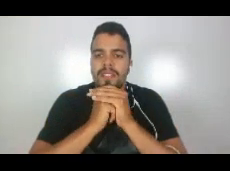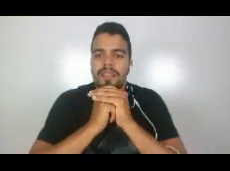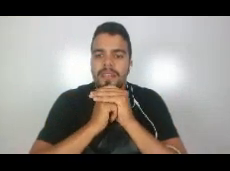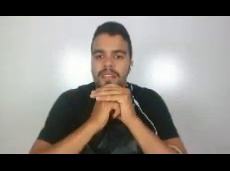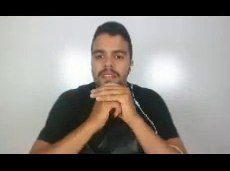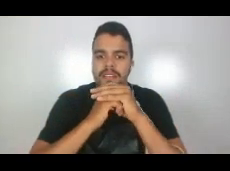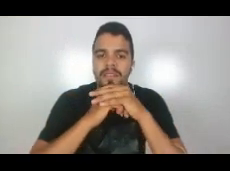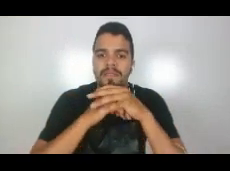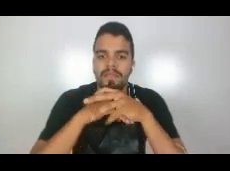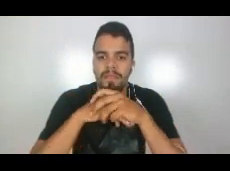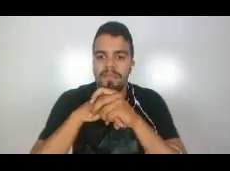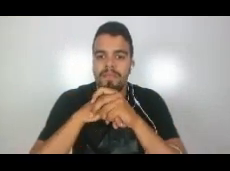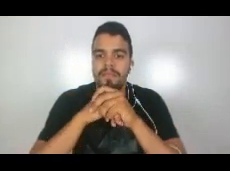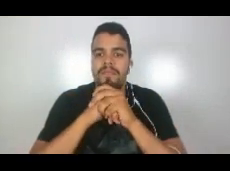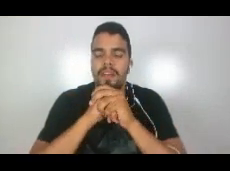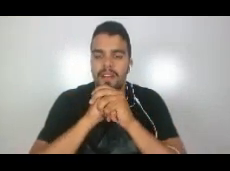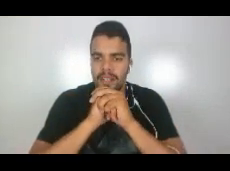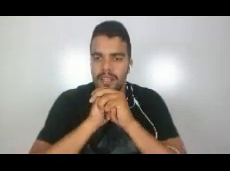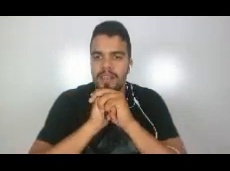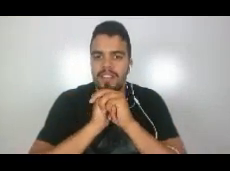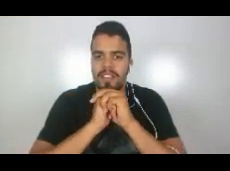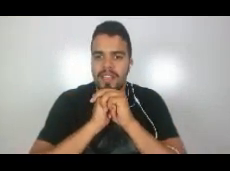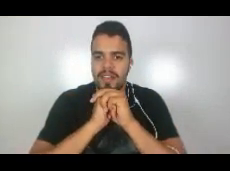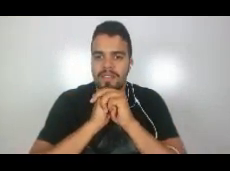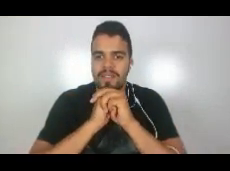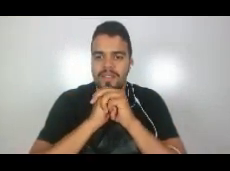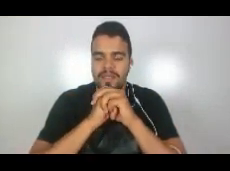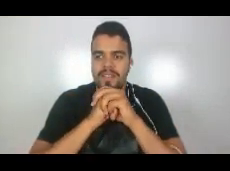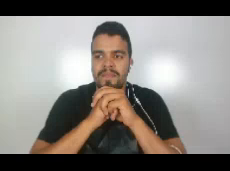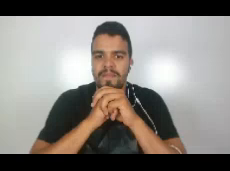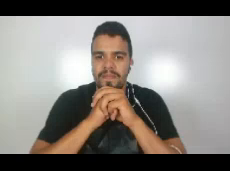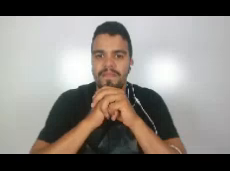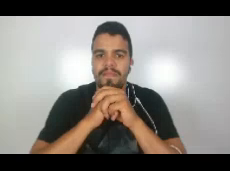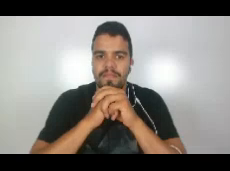a maioria deles já conseguem. Tá